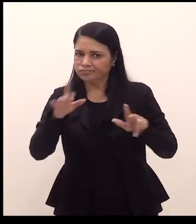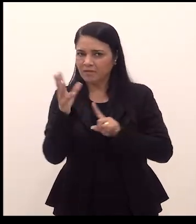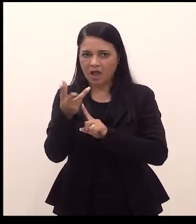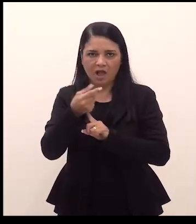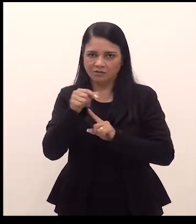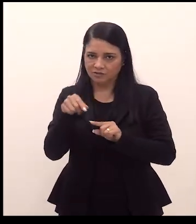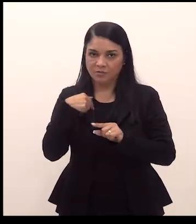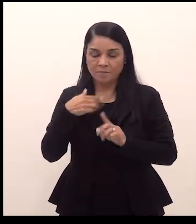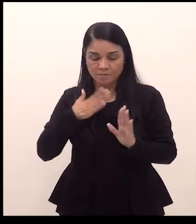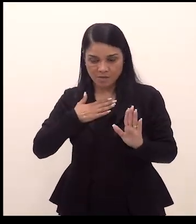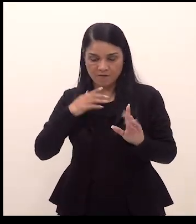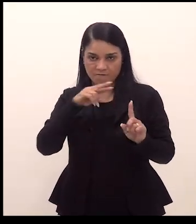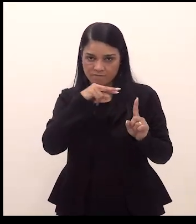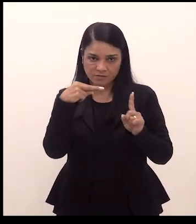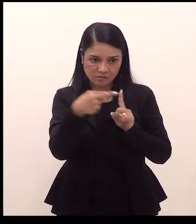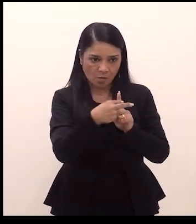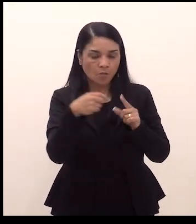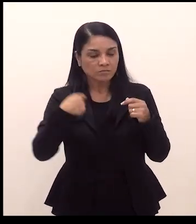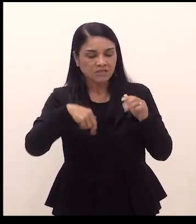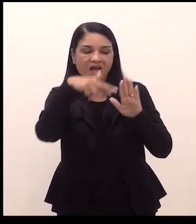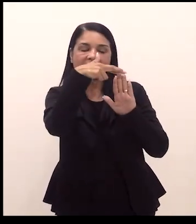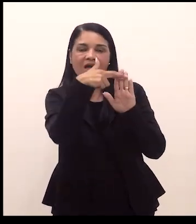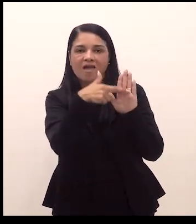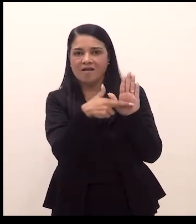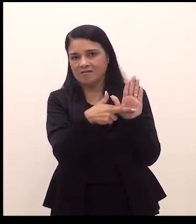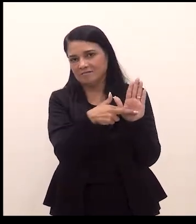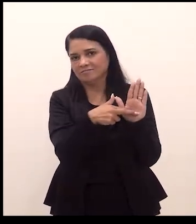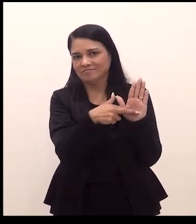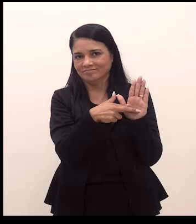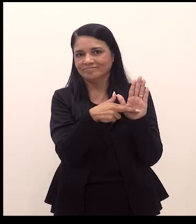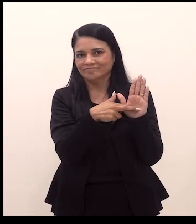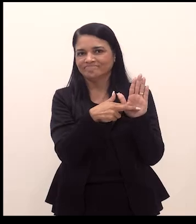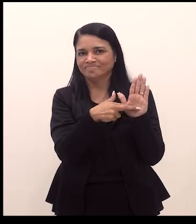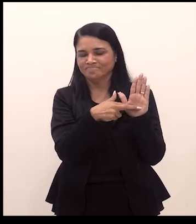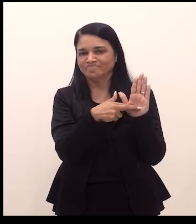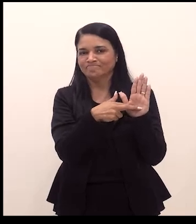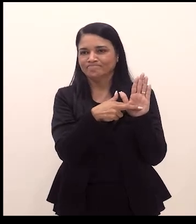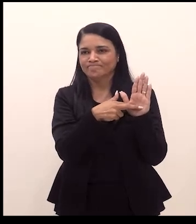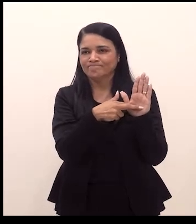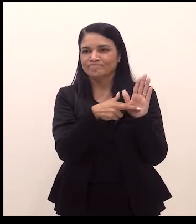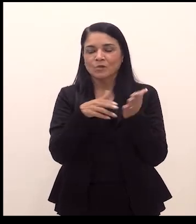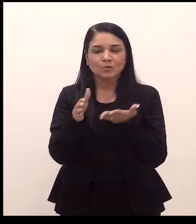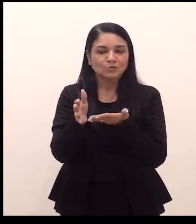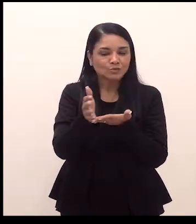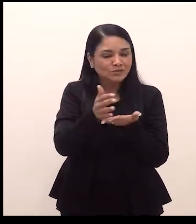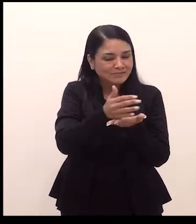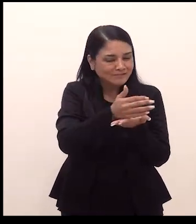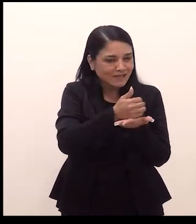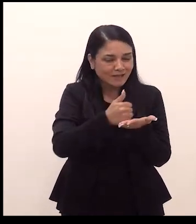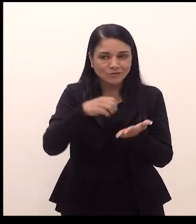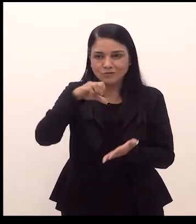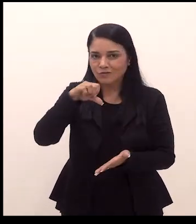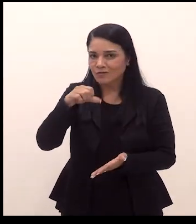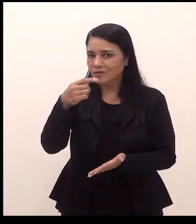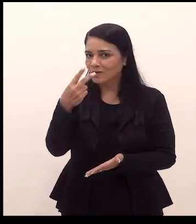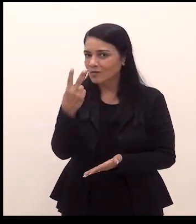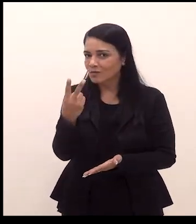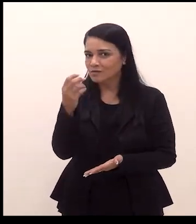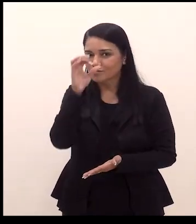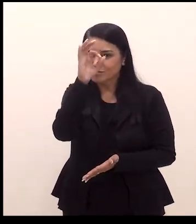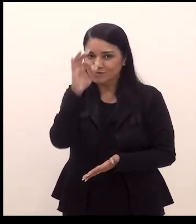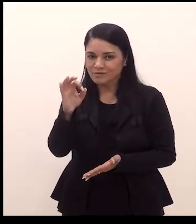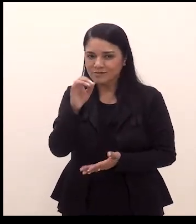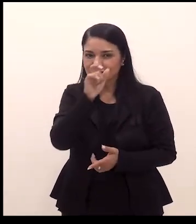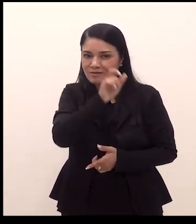Segundo que, na minha visão, é preciso, sim, regulamentar, né? De fato, acho que os dados são